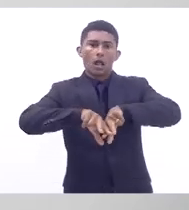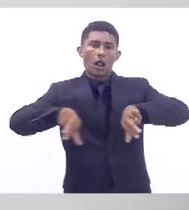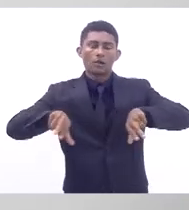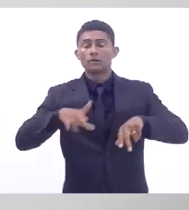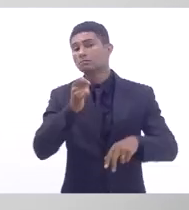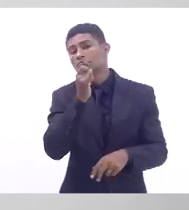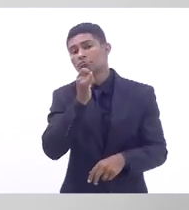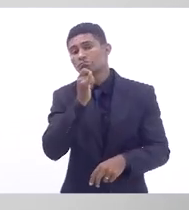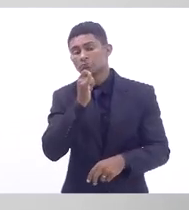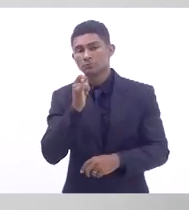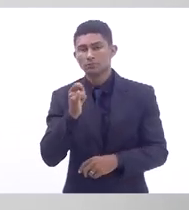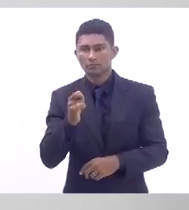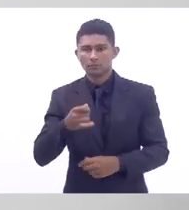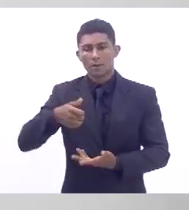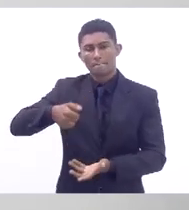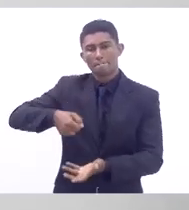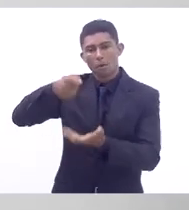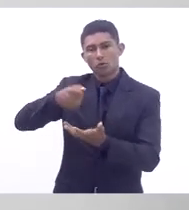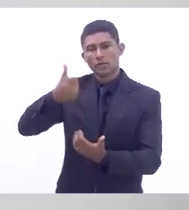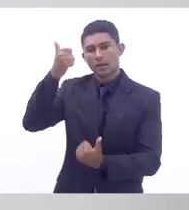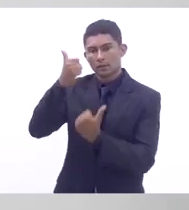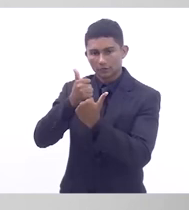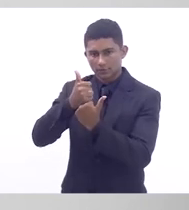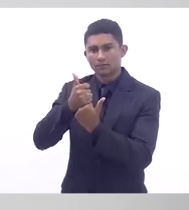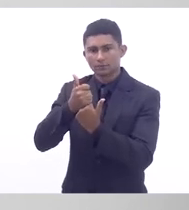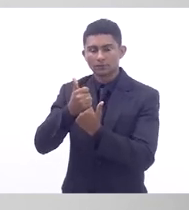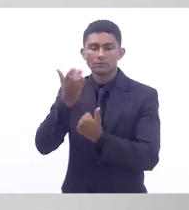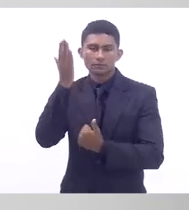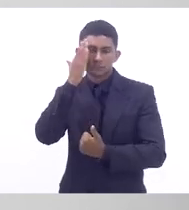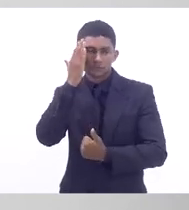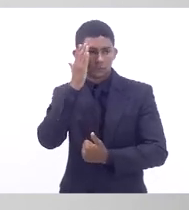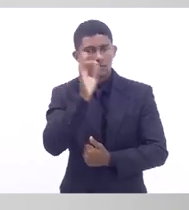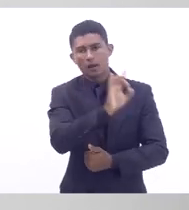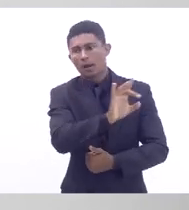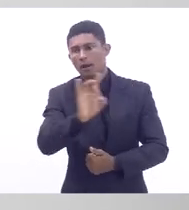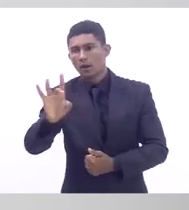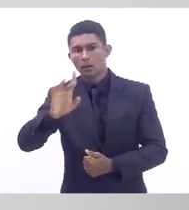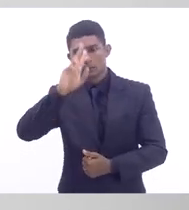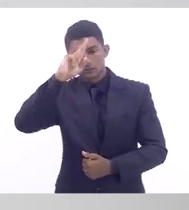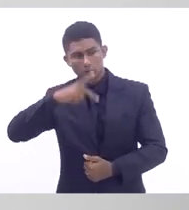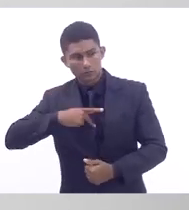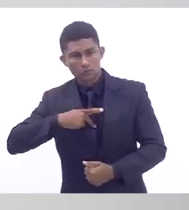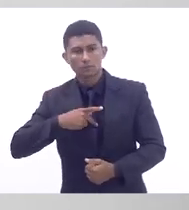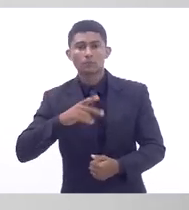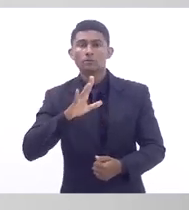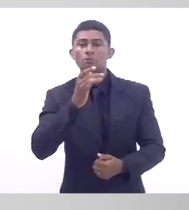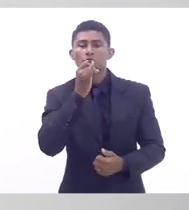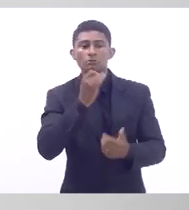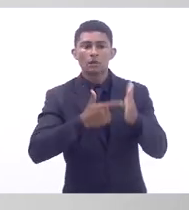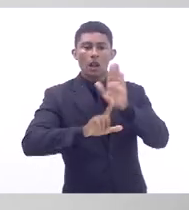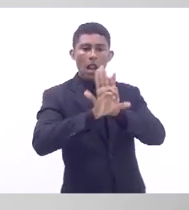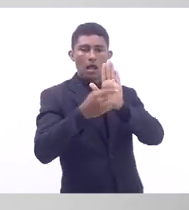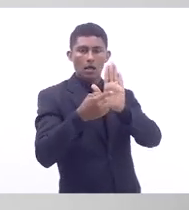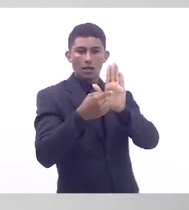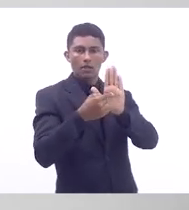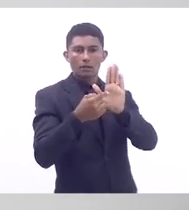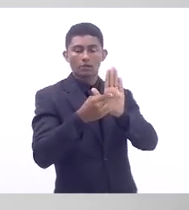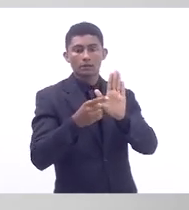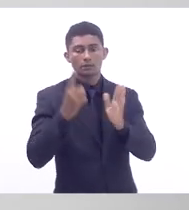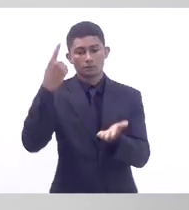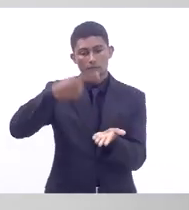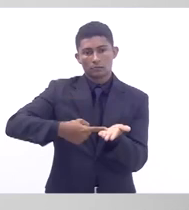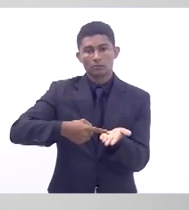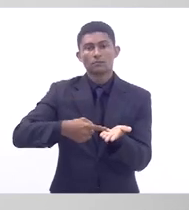por exemplo o reajuste no valor das bolsas como é custeio nas pessoal é isso não fica amarrado É na lei de responsabilidade fiscal